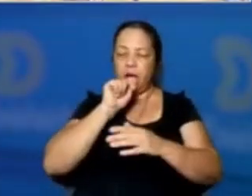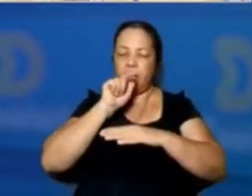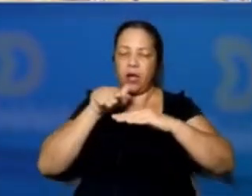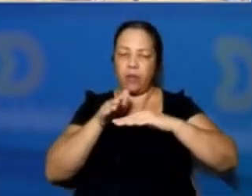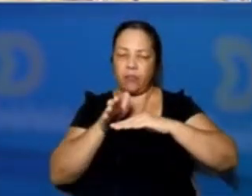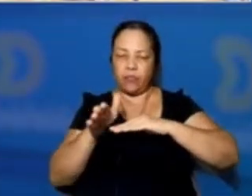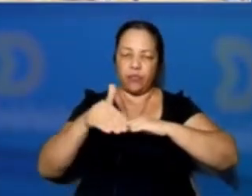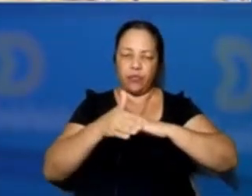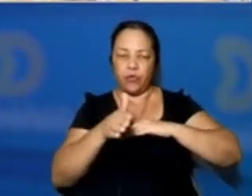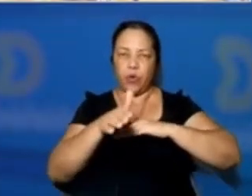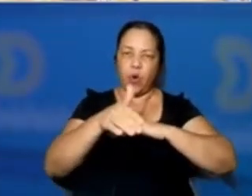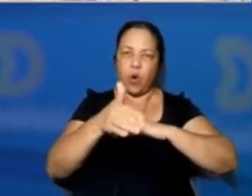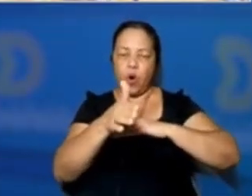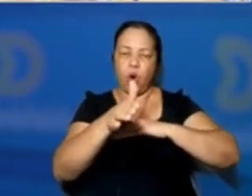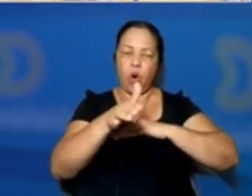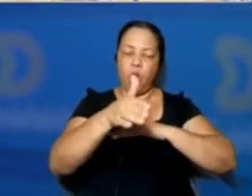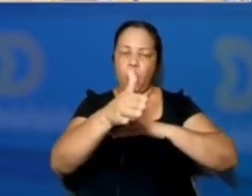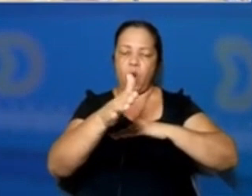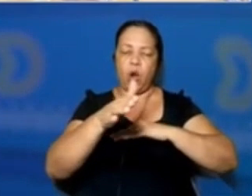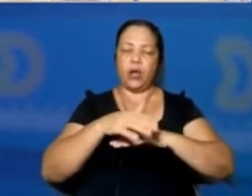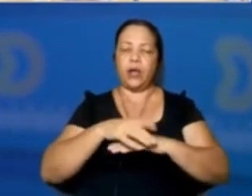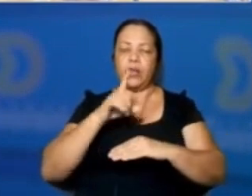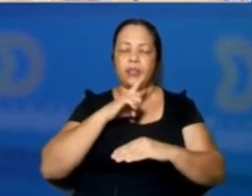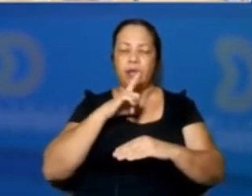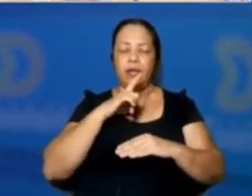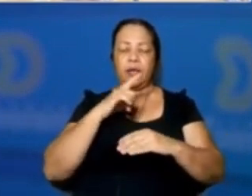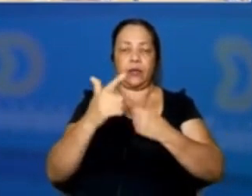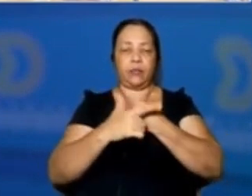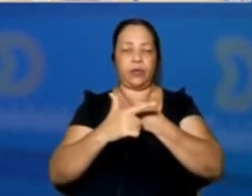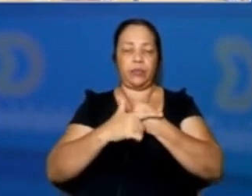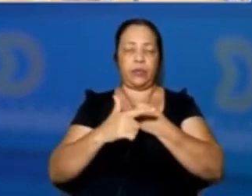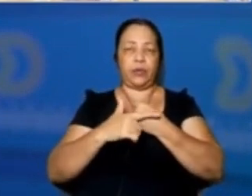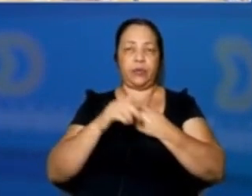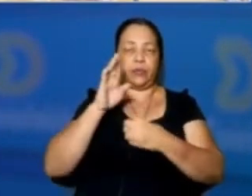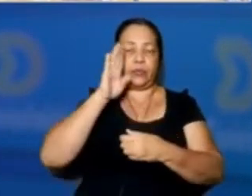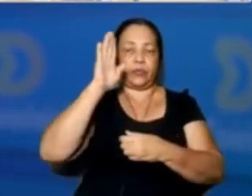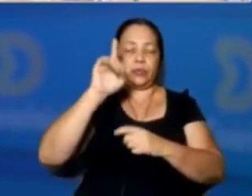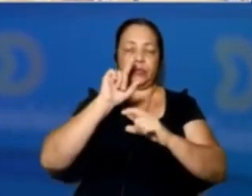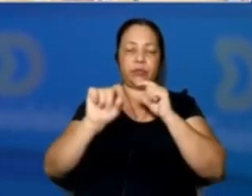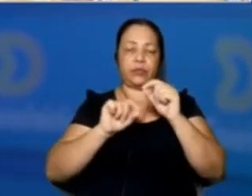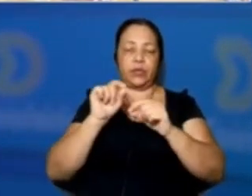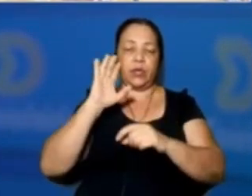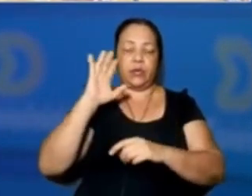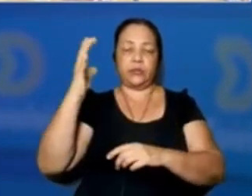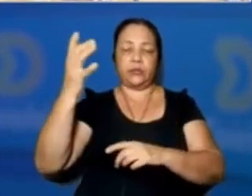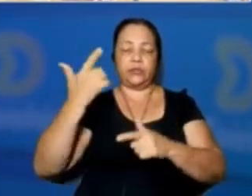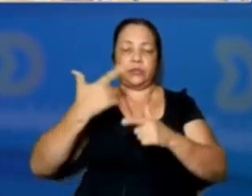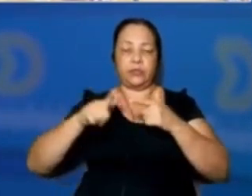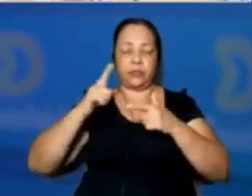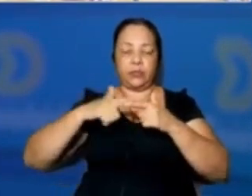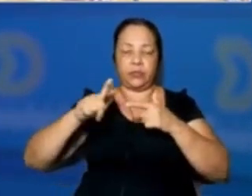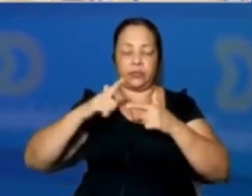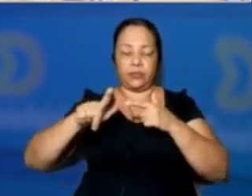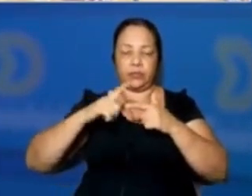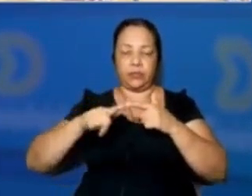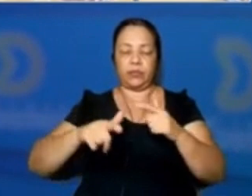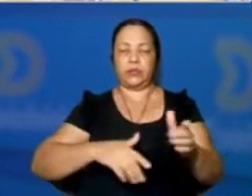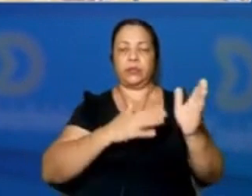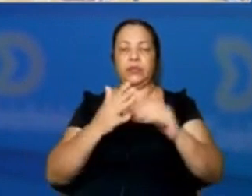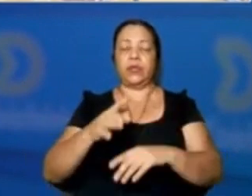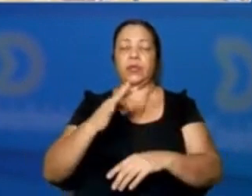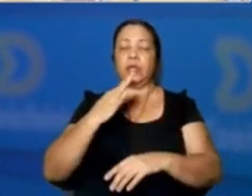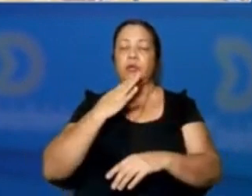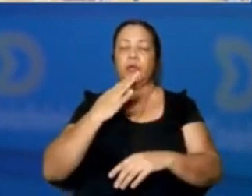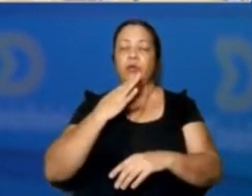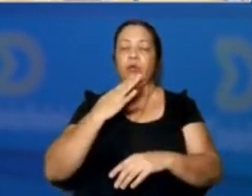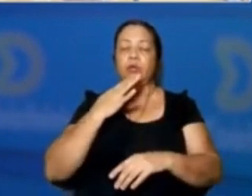de Recursos Hídricos, tem a função, uma das funções principais é mediar conflitos, né? E é conhecido como Parlamento